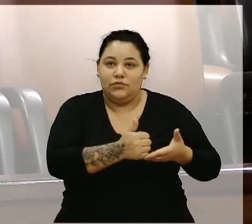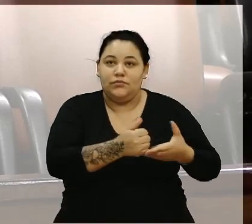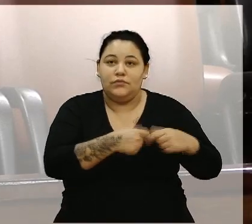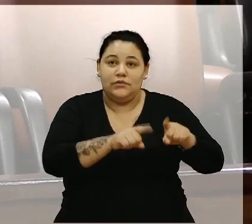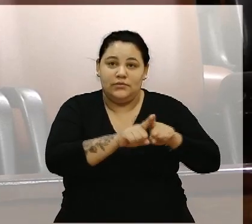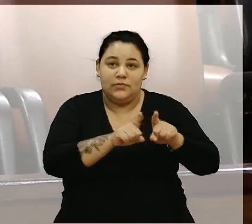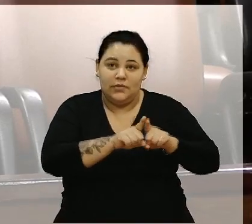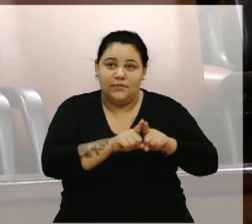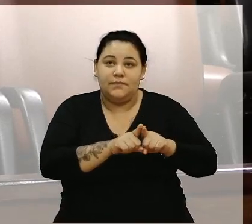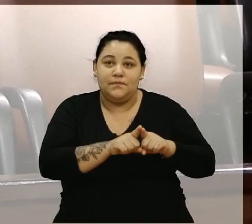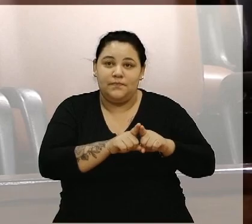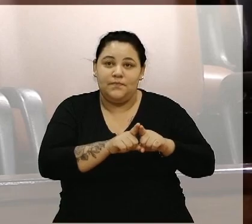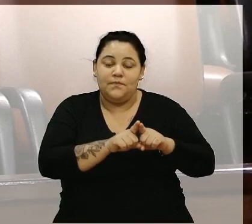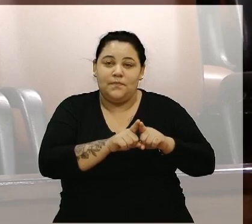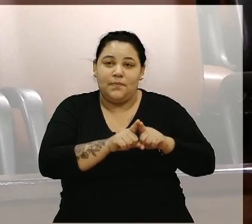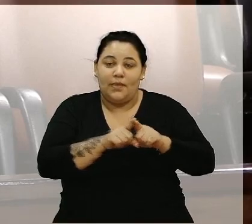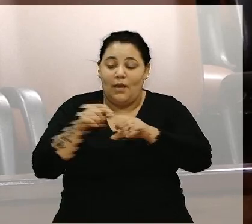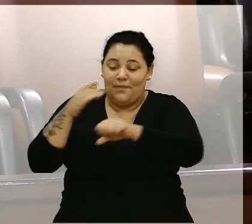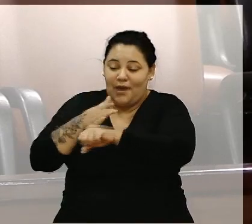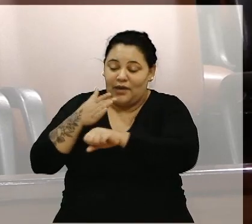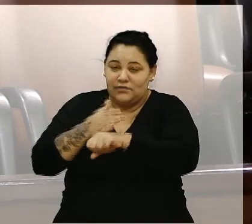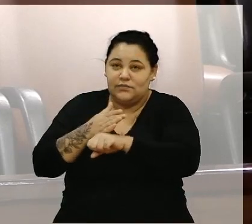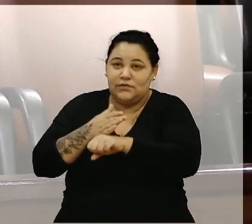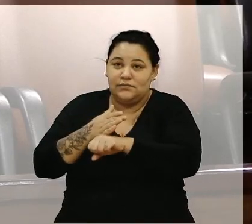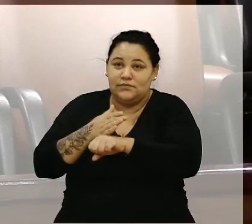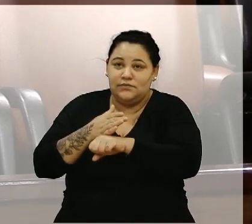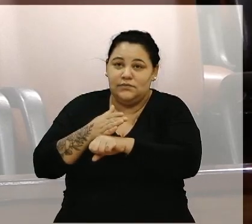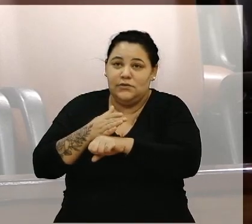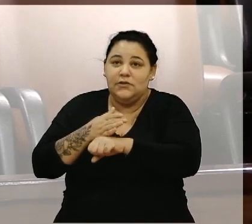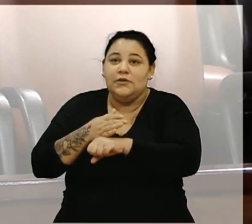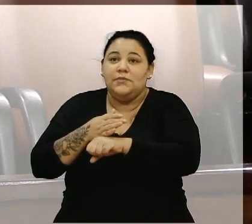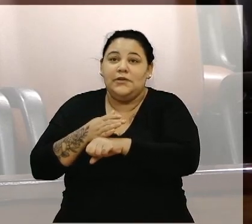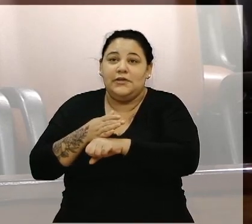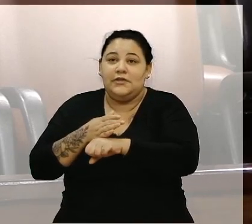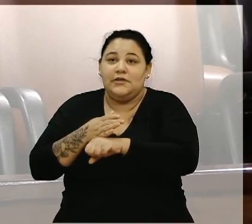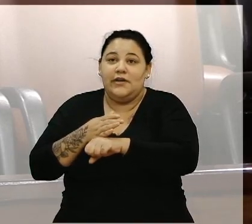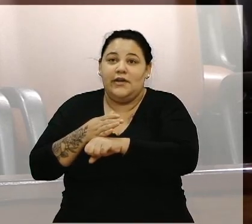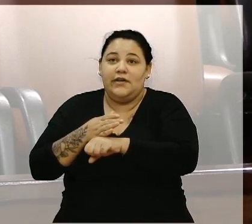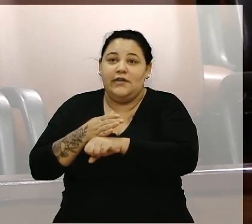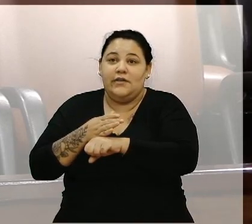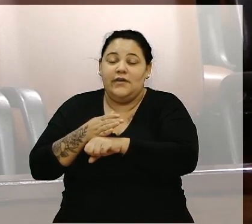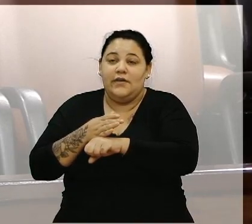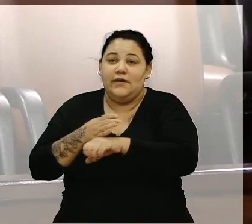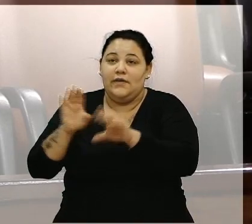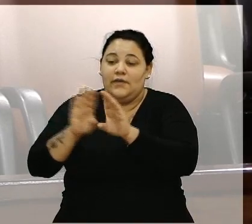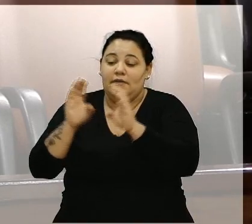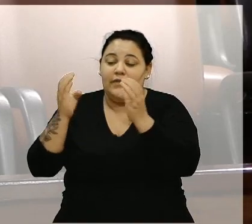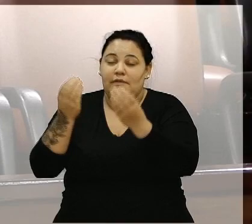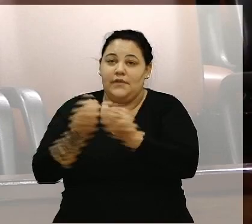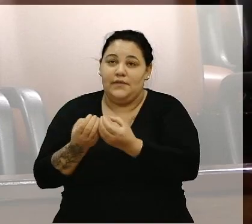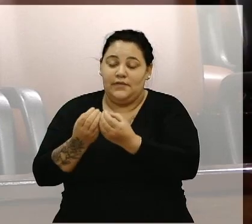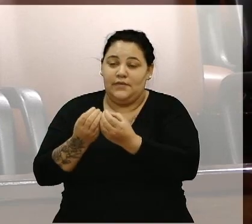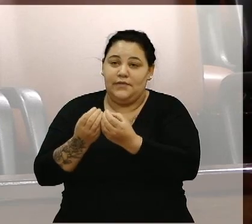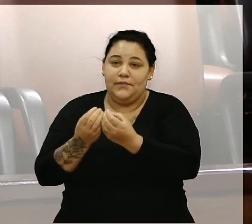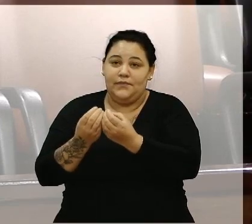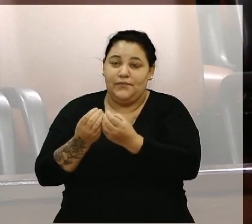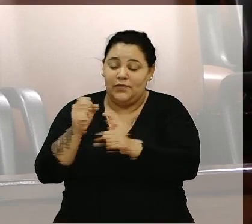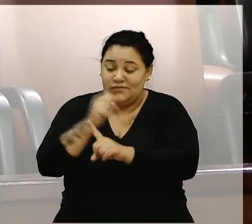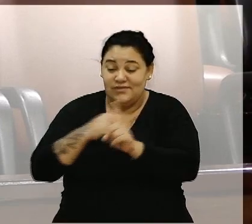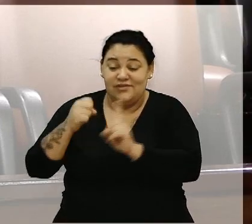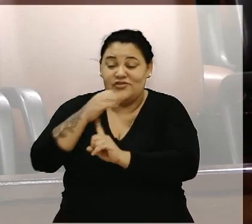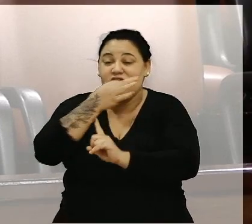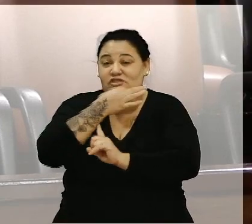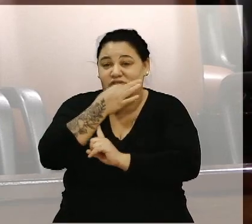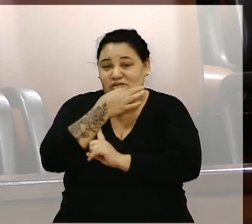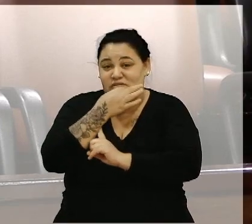participar, porque eu puder contribuir com a comunidade, com a sociedade caxiense, para nós